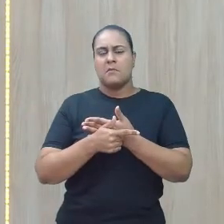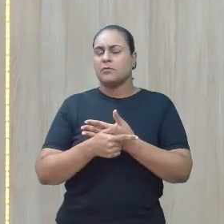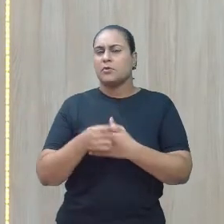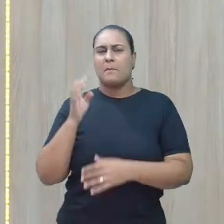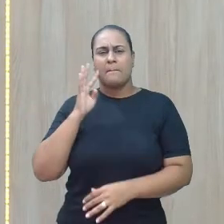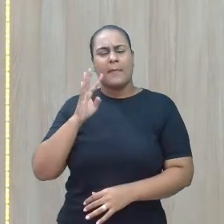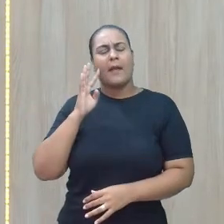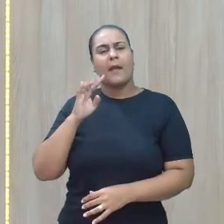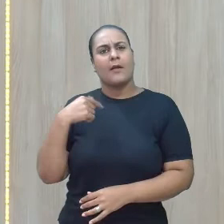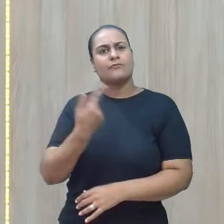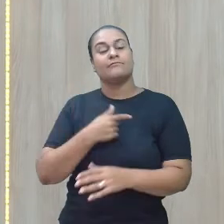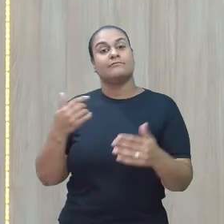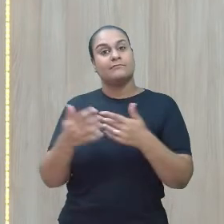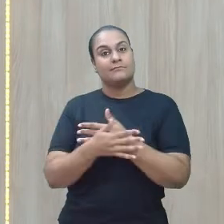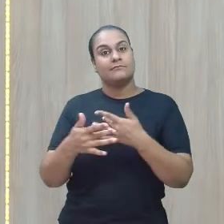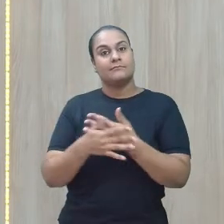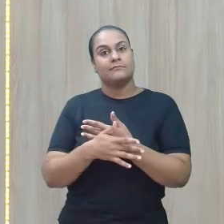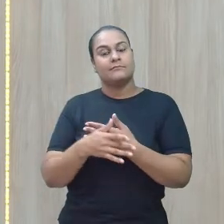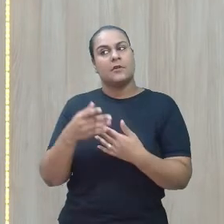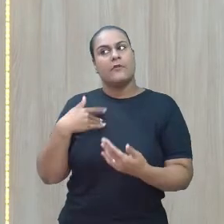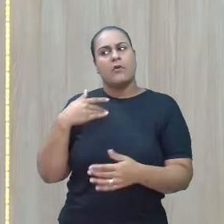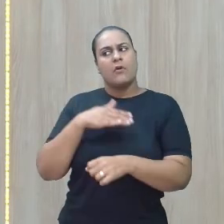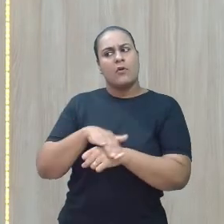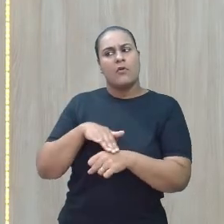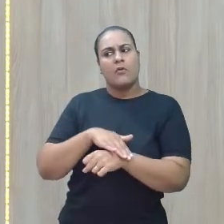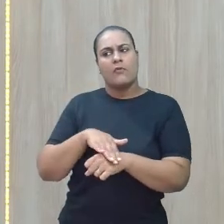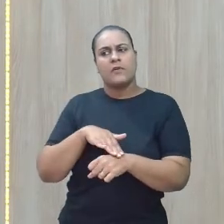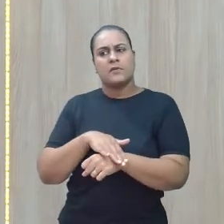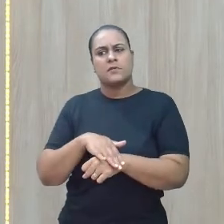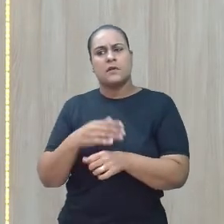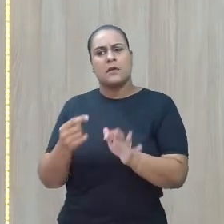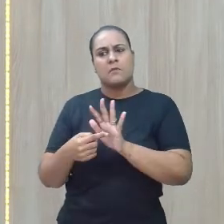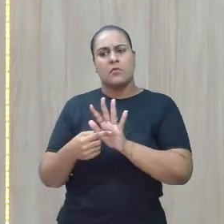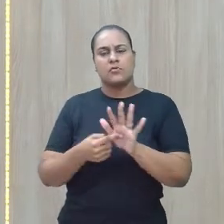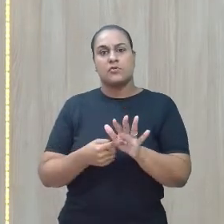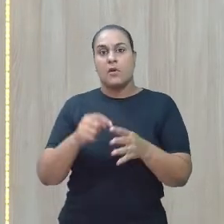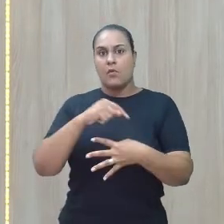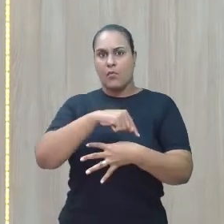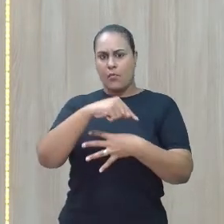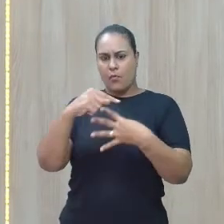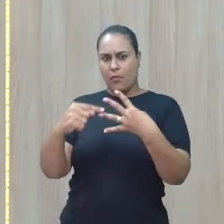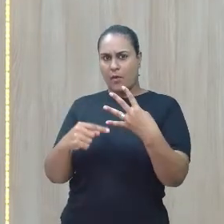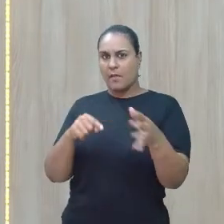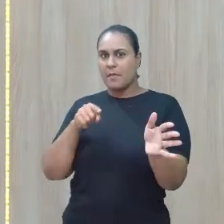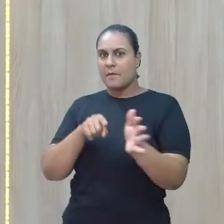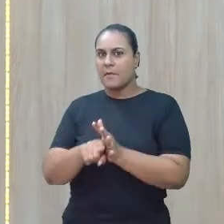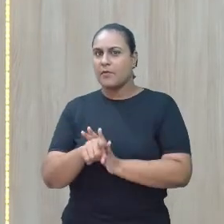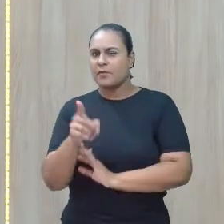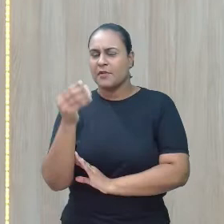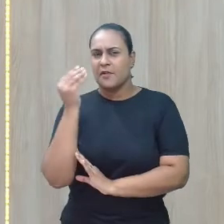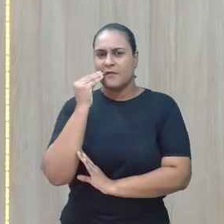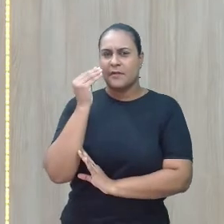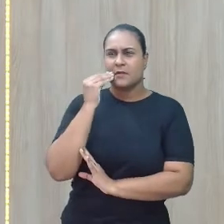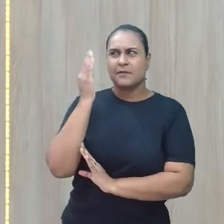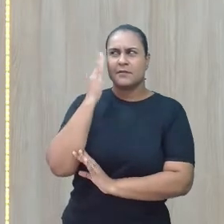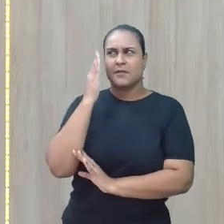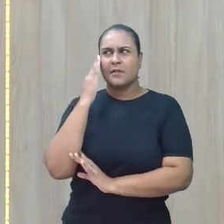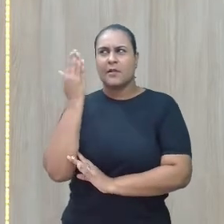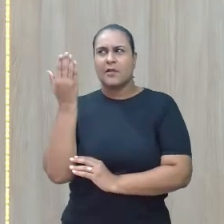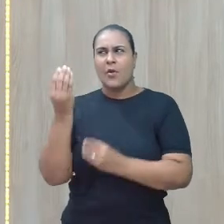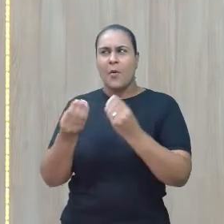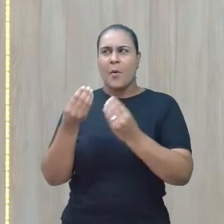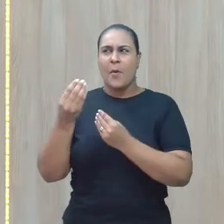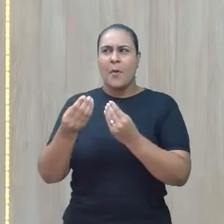cidade. Né? E aí eu fui conversar com ele e trouxe para ele umas 4 perguntas, pelo menos, onde a gente vai tentar entender na cabeça